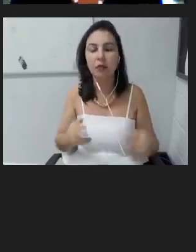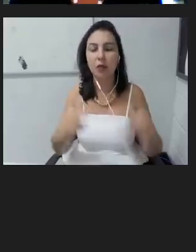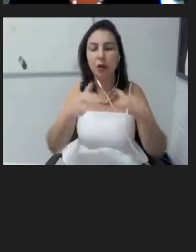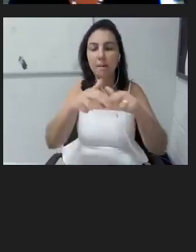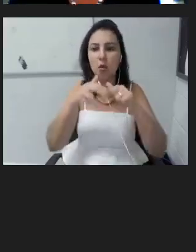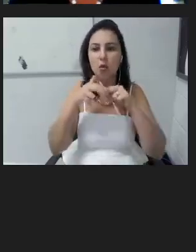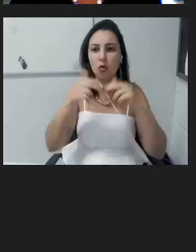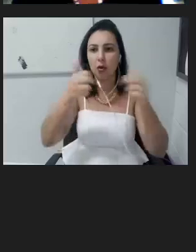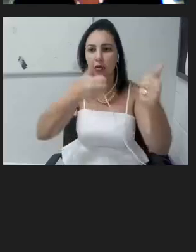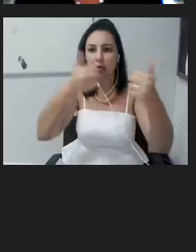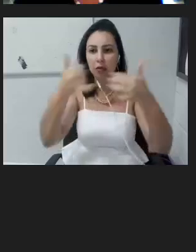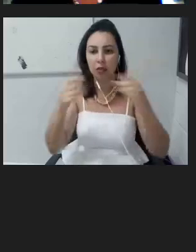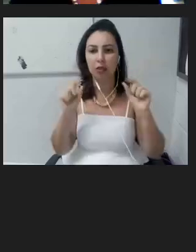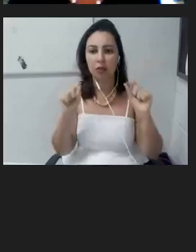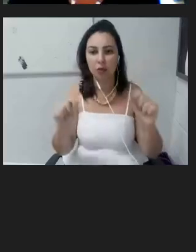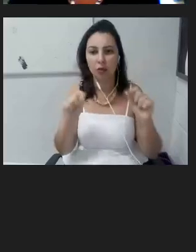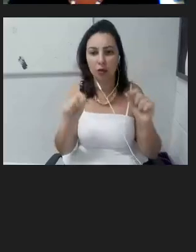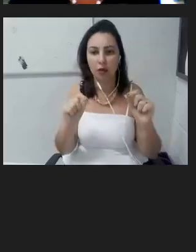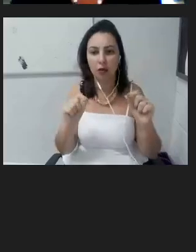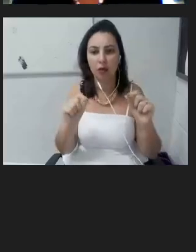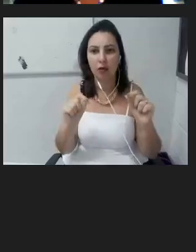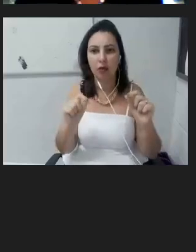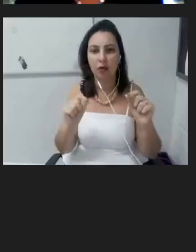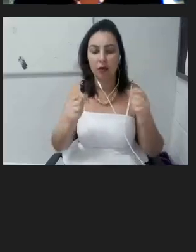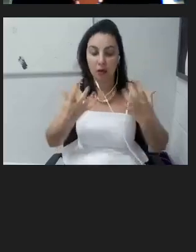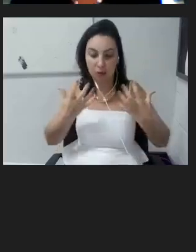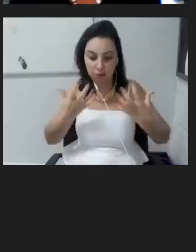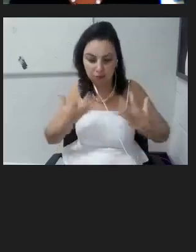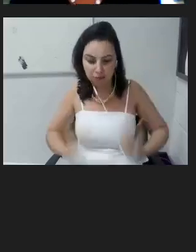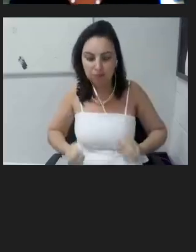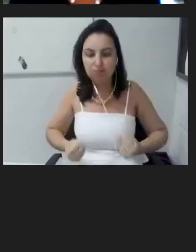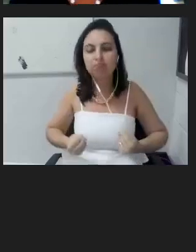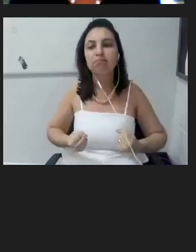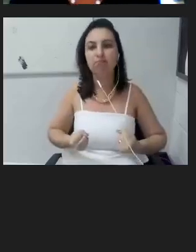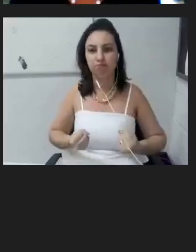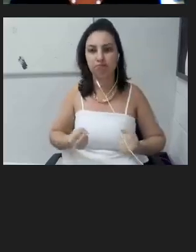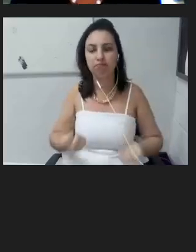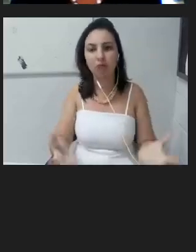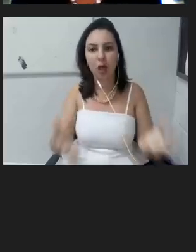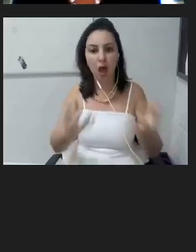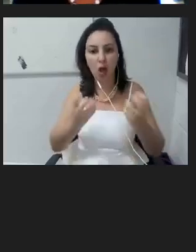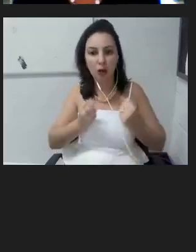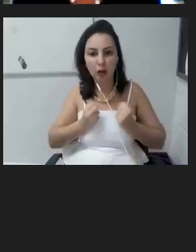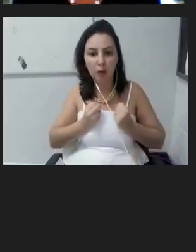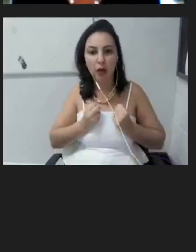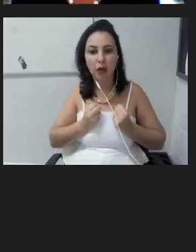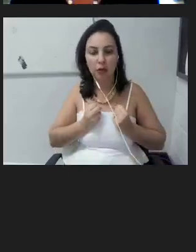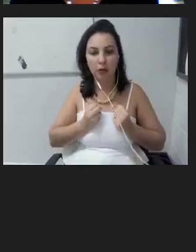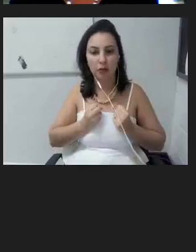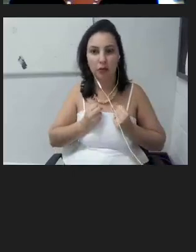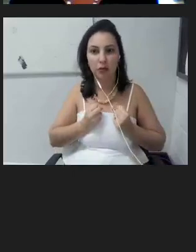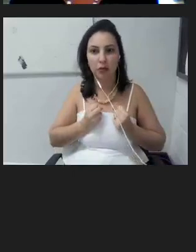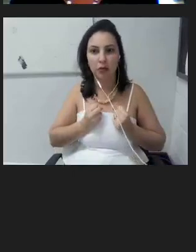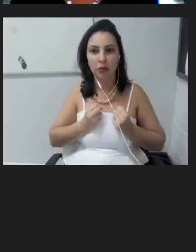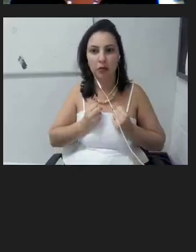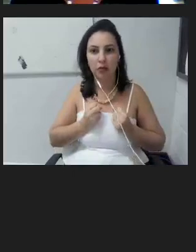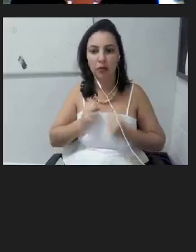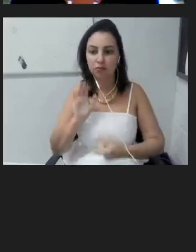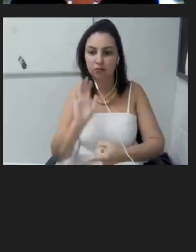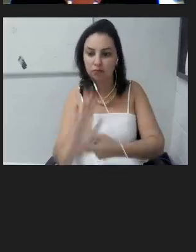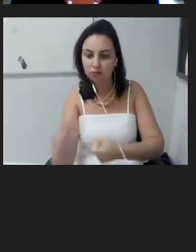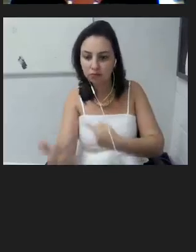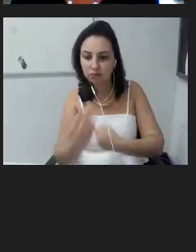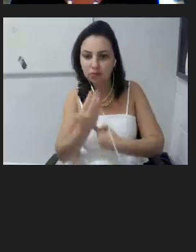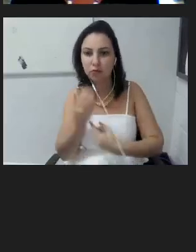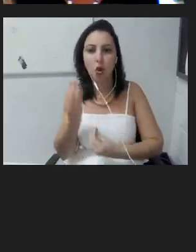de reciprocidade, pertencimento, acolhimento. Ou seja, nesse gráfico que a gente